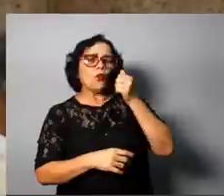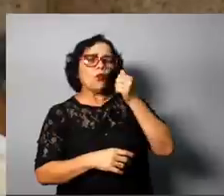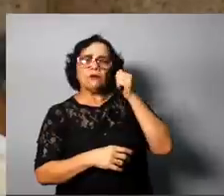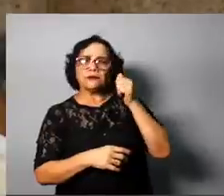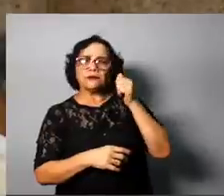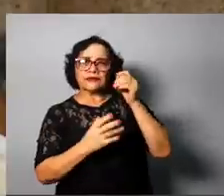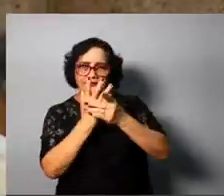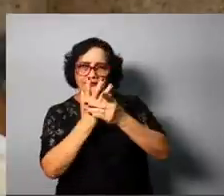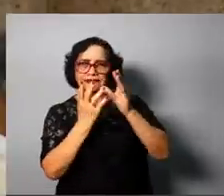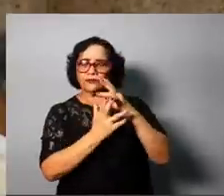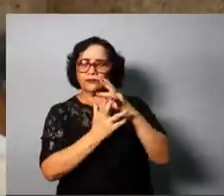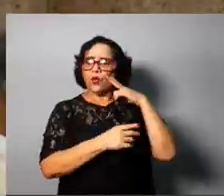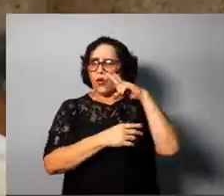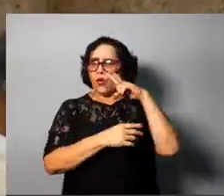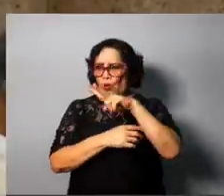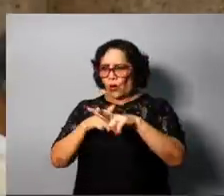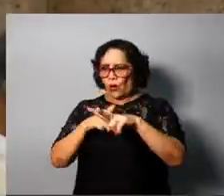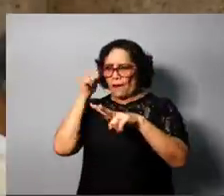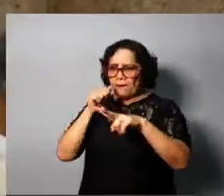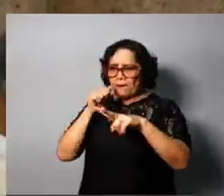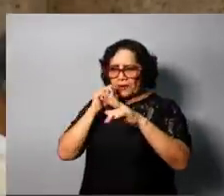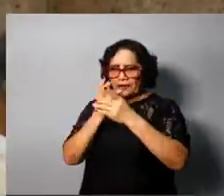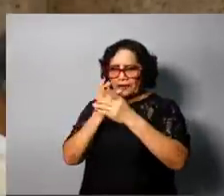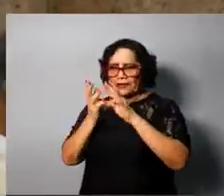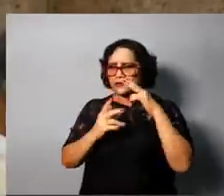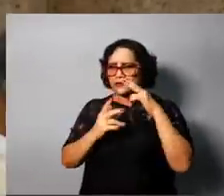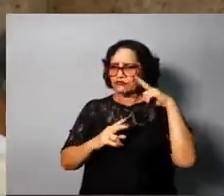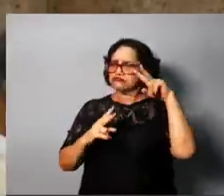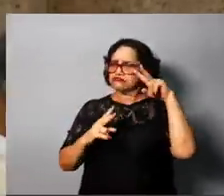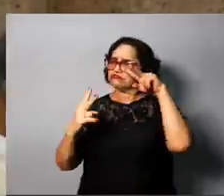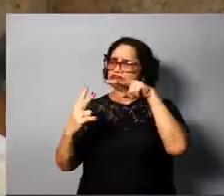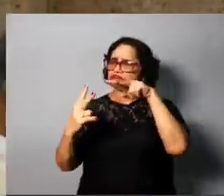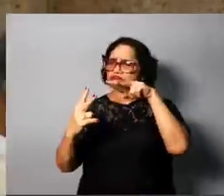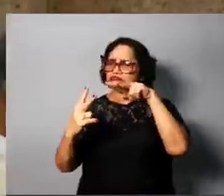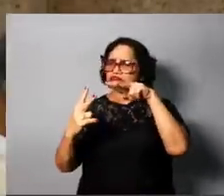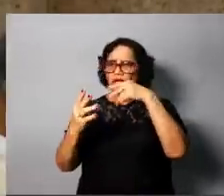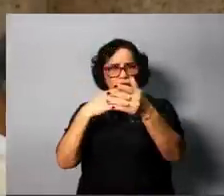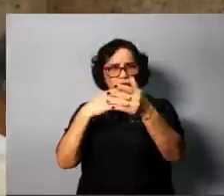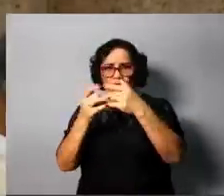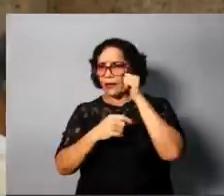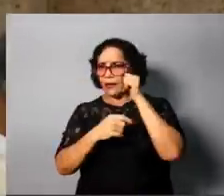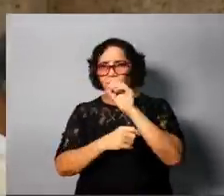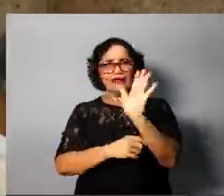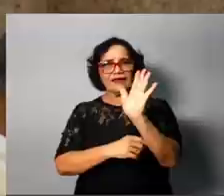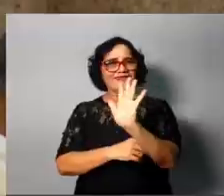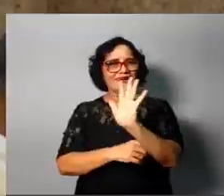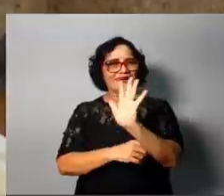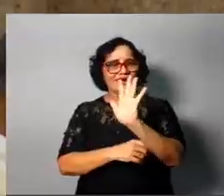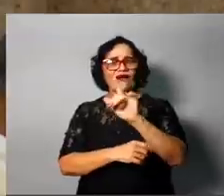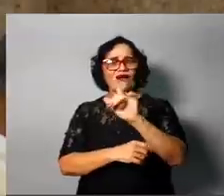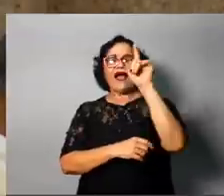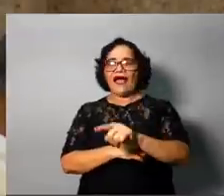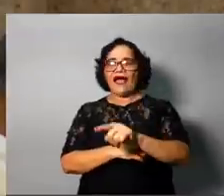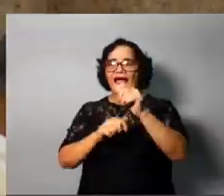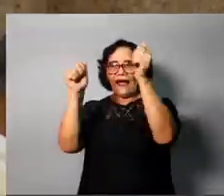como uma mulher qualquer, ela é a imagem da Igreja. E ele lembra que a sua